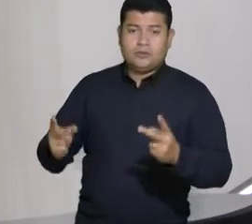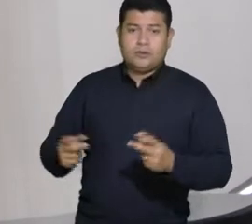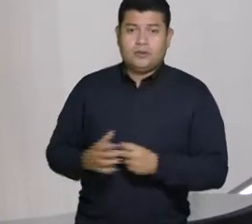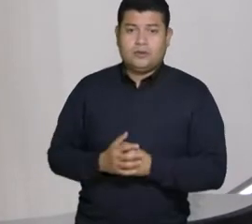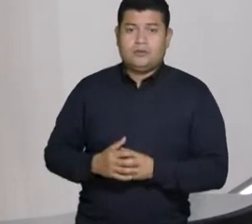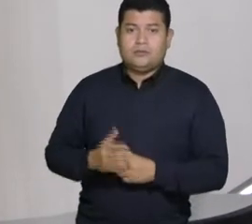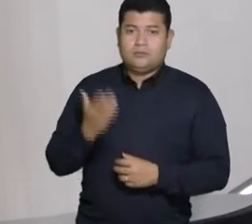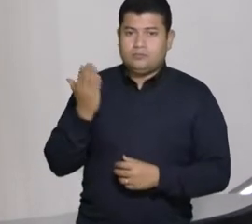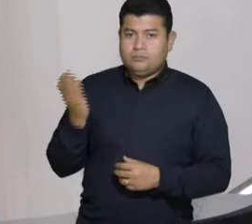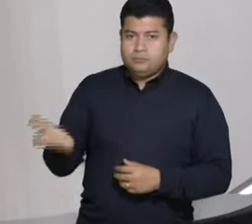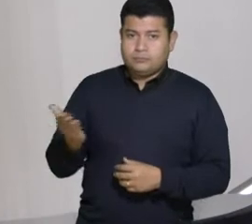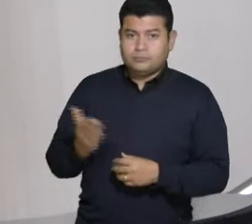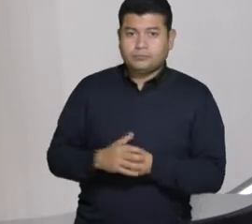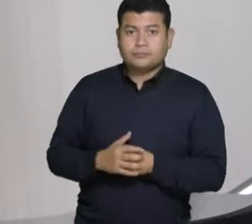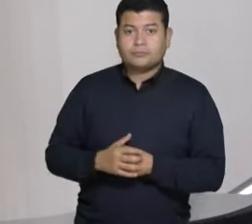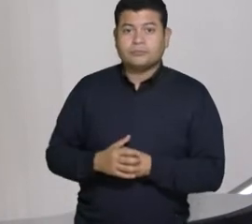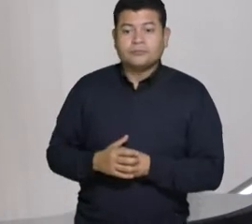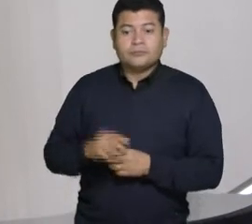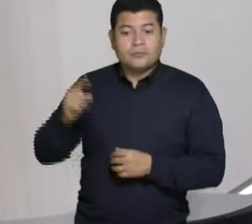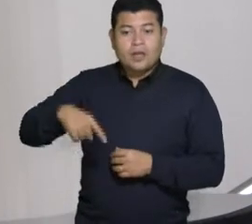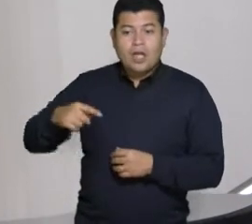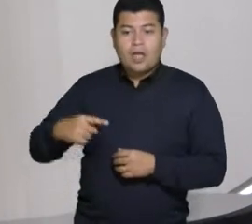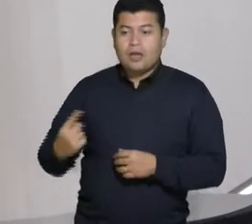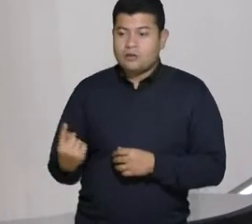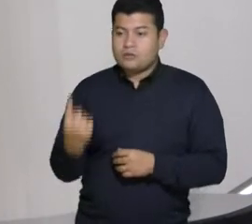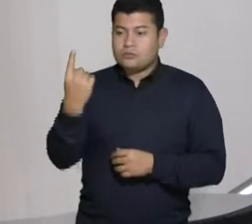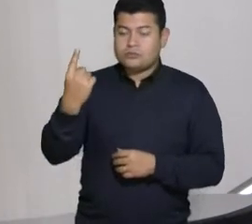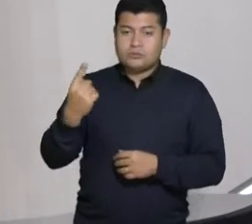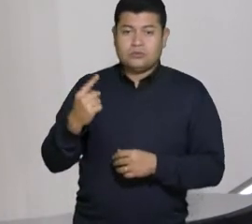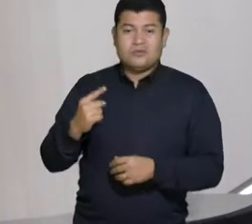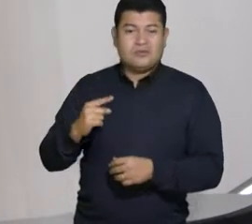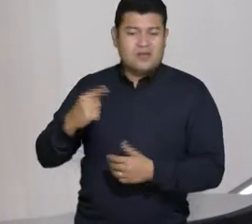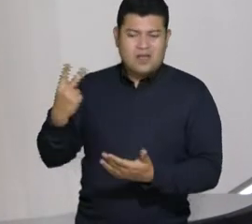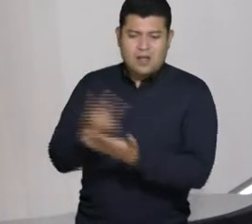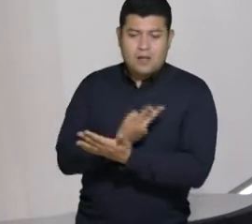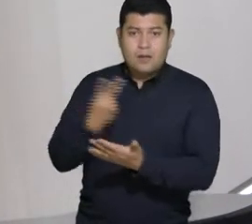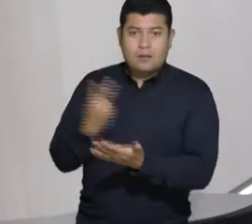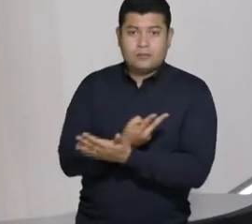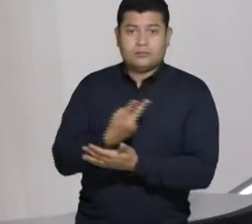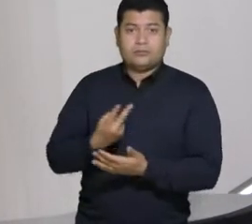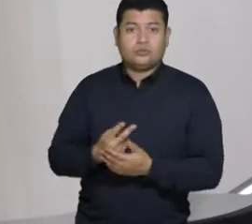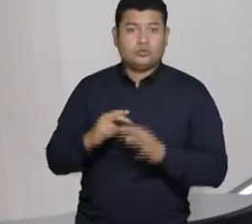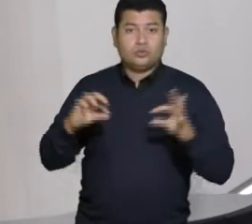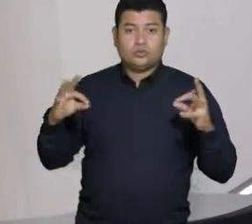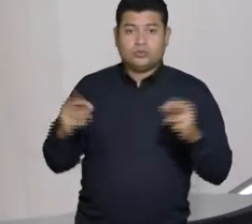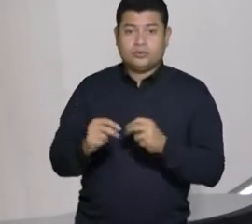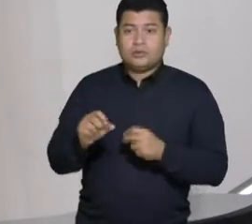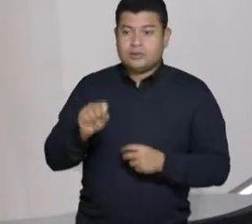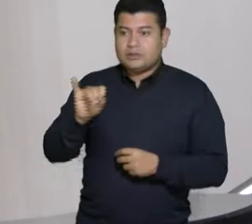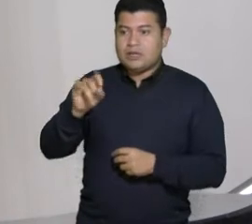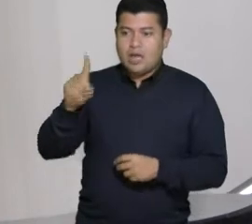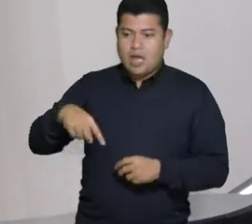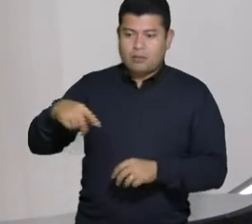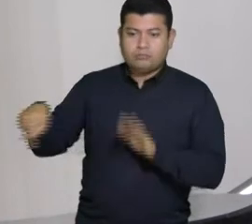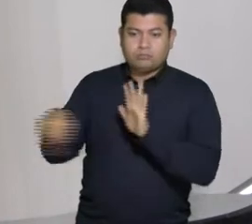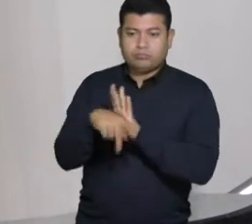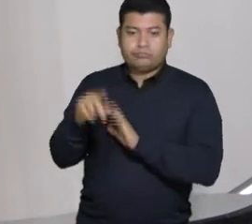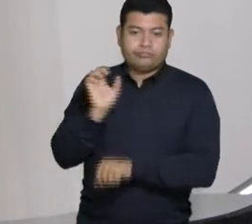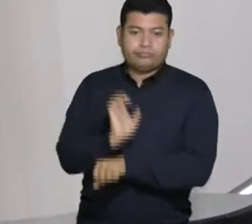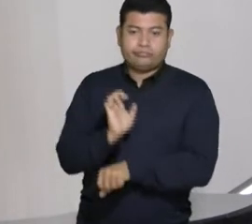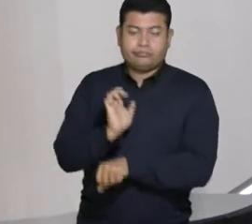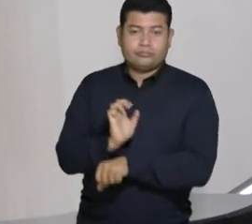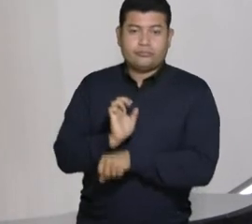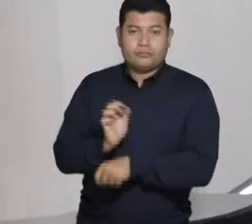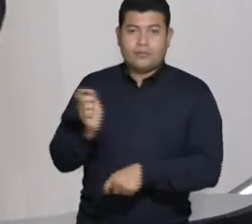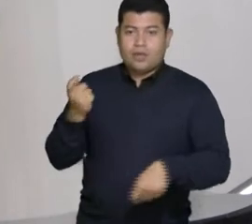monopólio atrasado o monopólio injusto todo o monopólio é ruim ainda mais seis estatal a economia